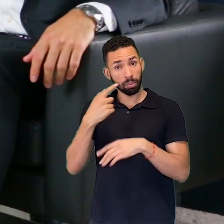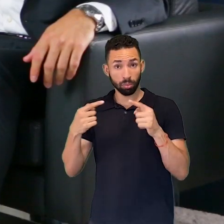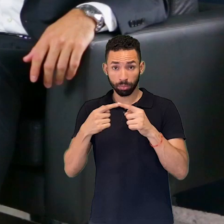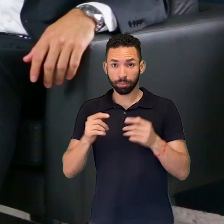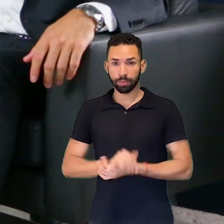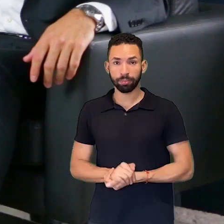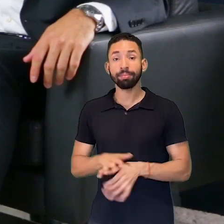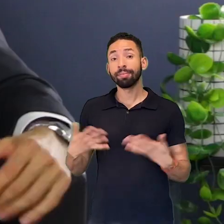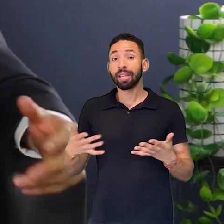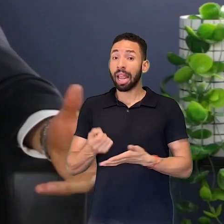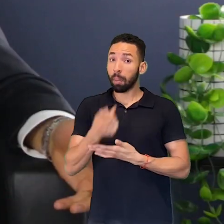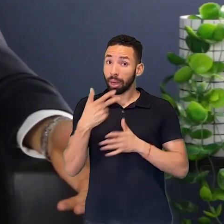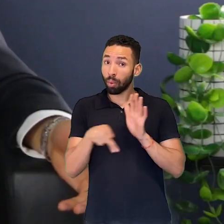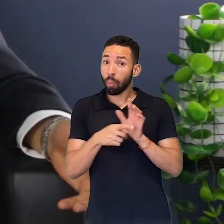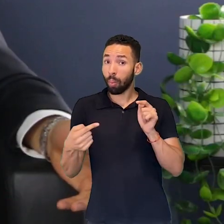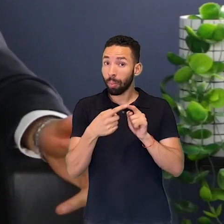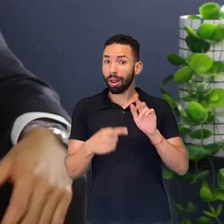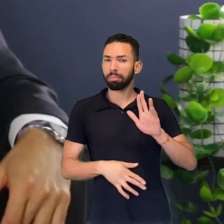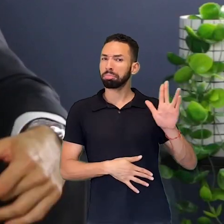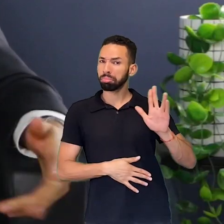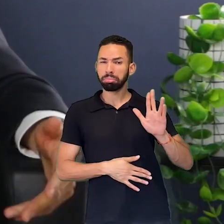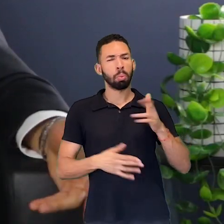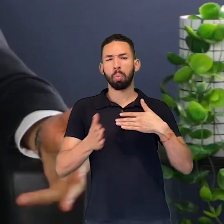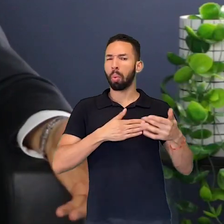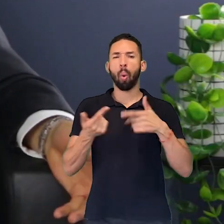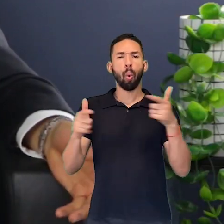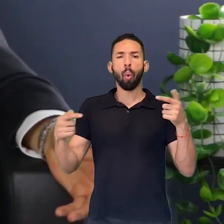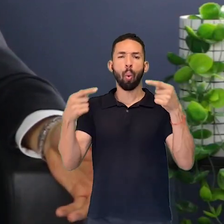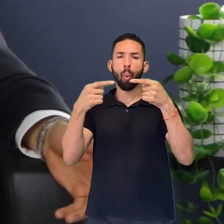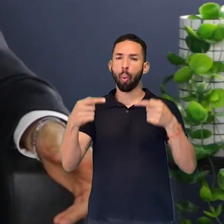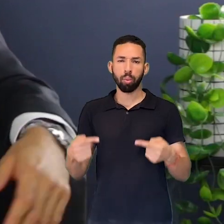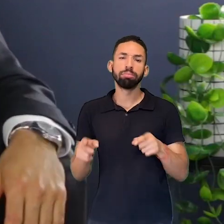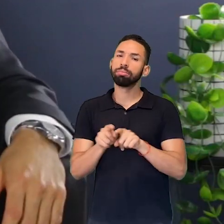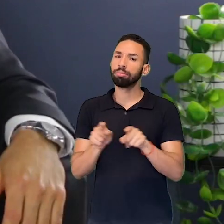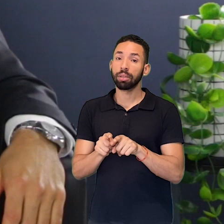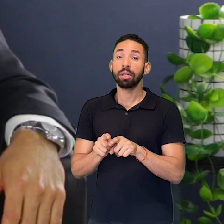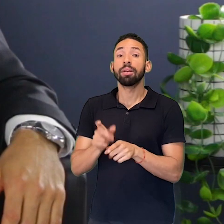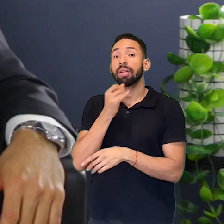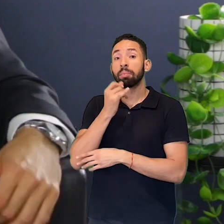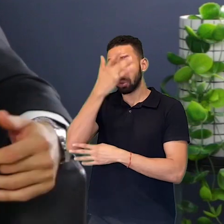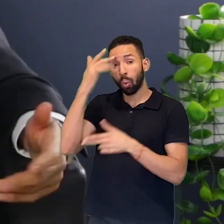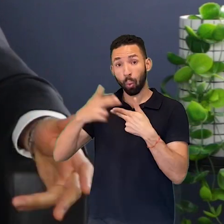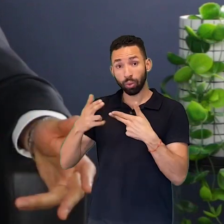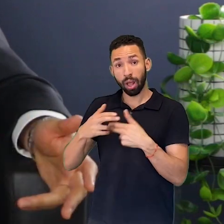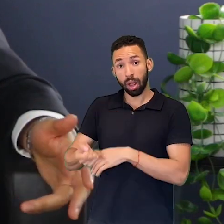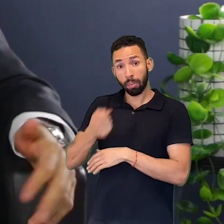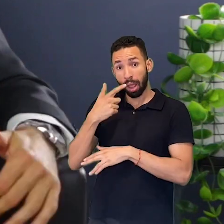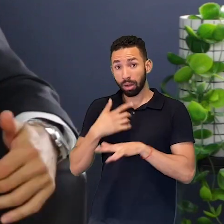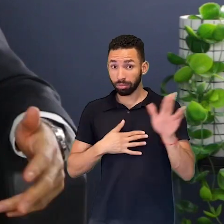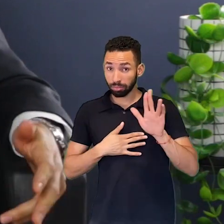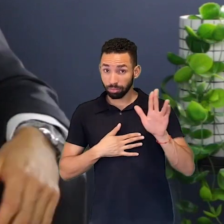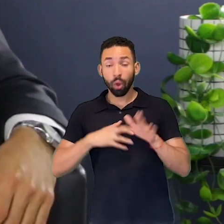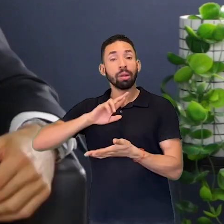para os demais medicamentos. Medicamentos à base do canabidiol são como qualquer outro medicamento. Então, o uso desse